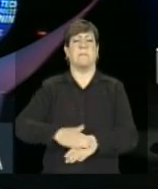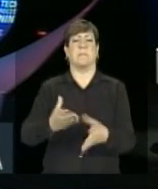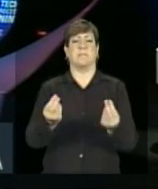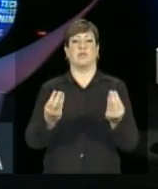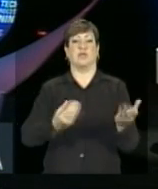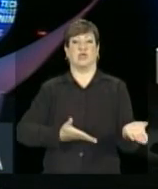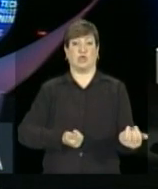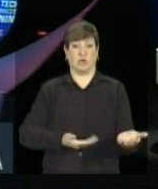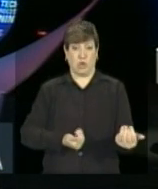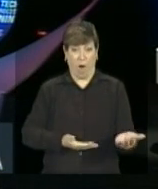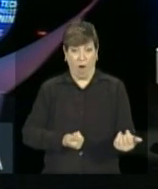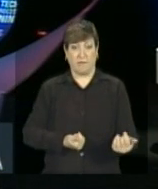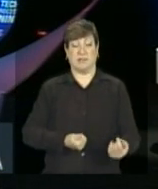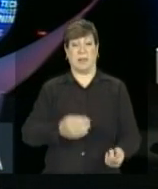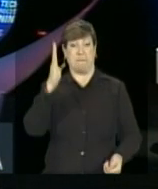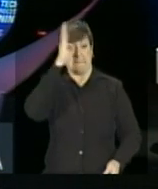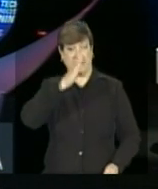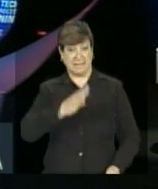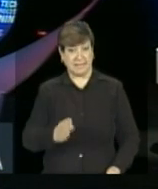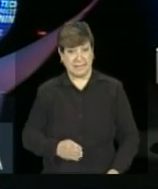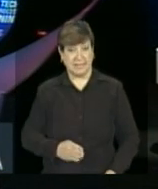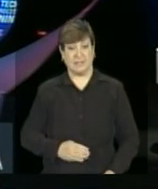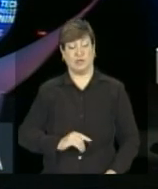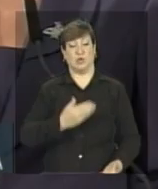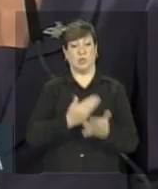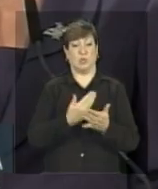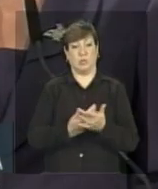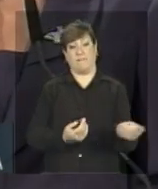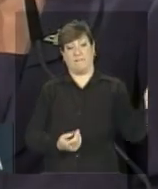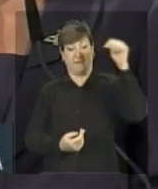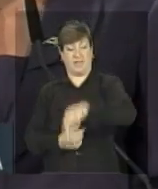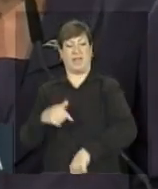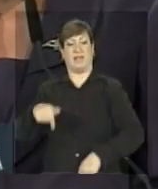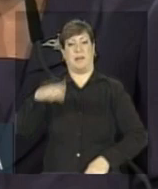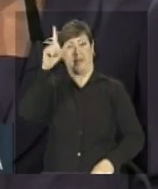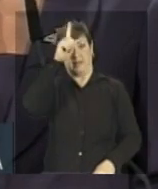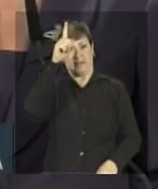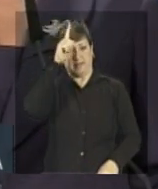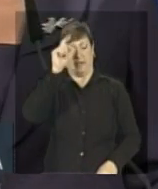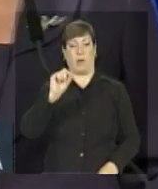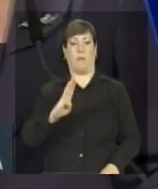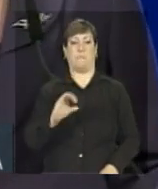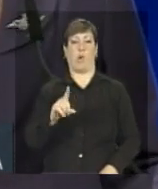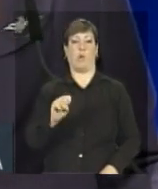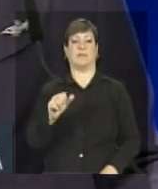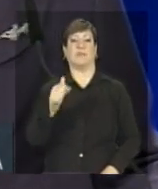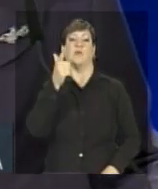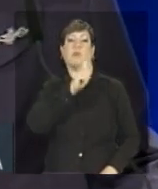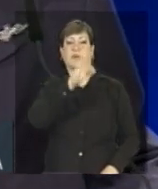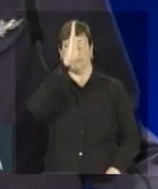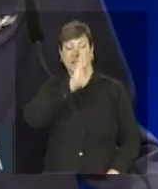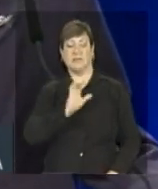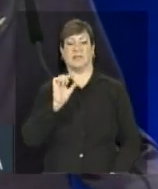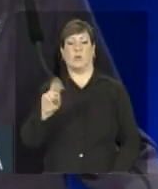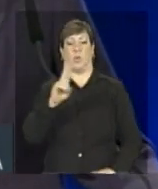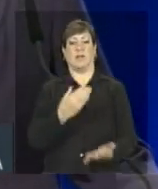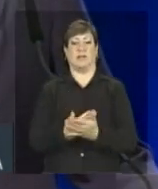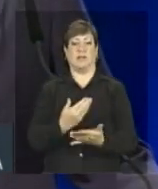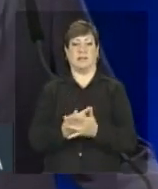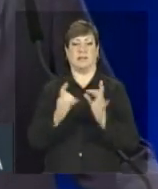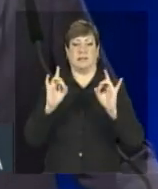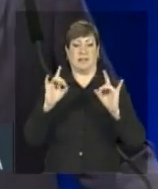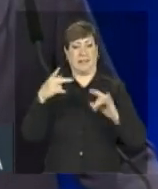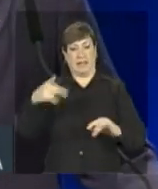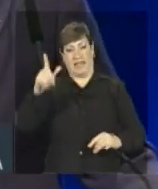estudantes brasileiros, bolsistas do nosso programa Ciências Sem Fronteiras, para as universidades de excelência